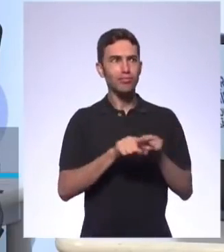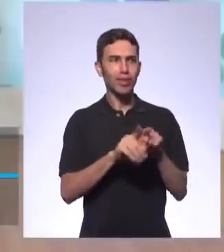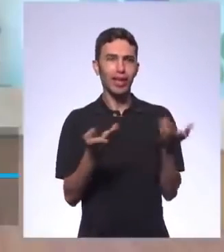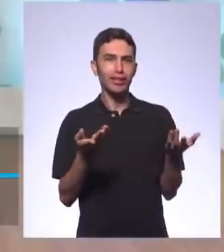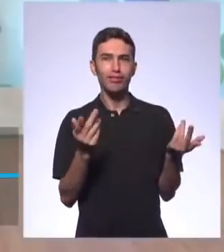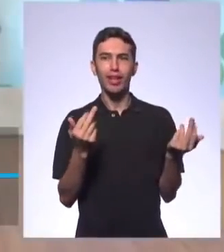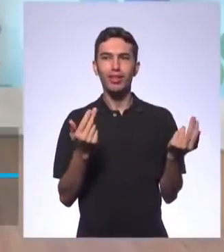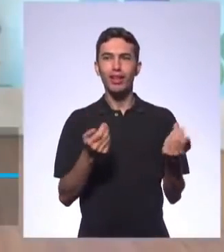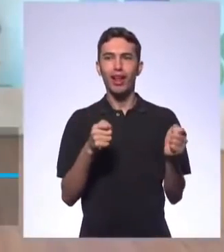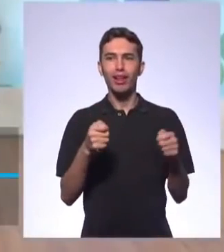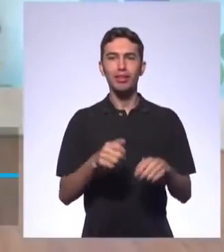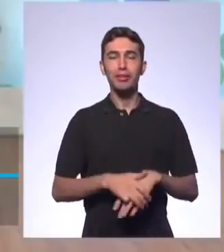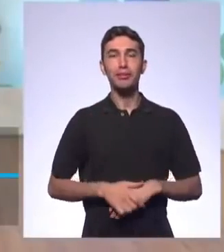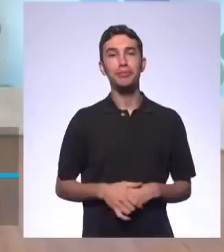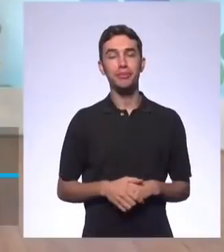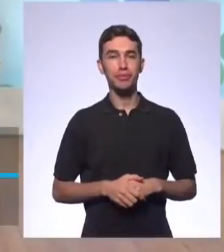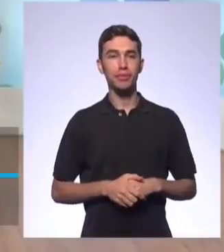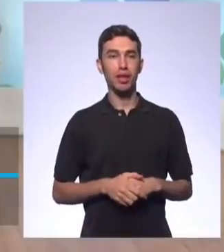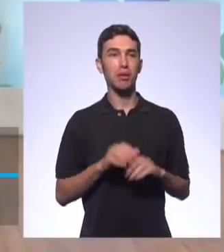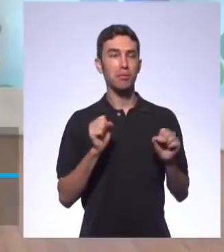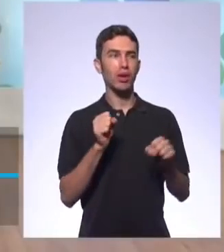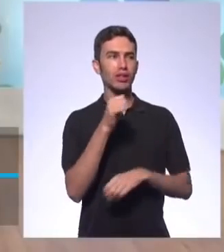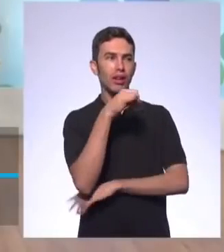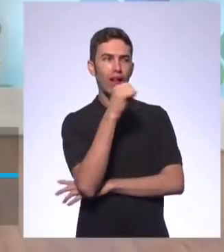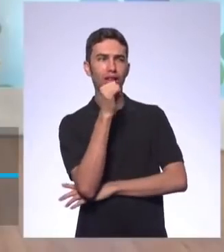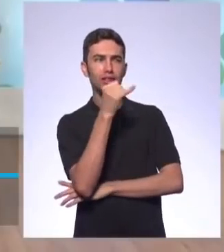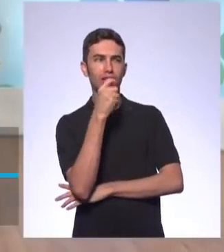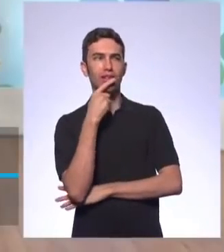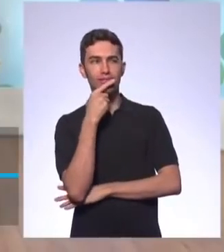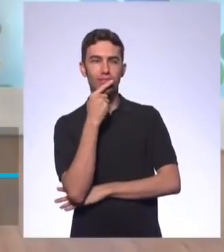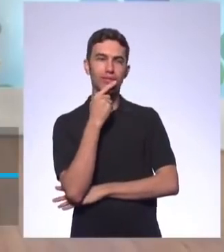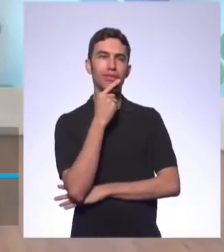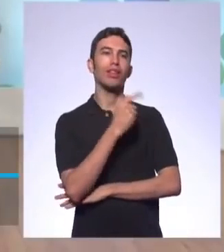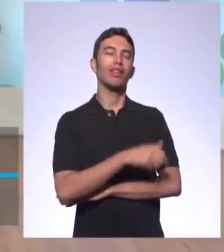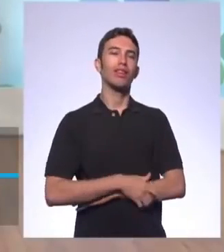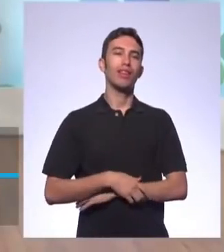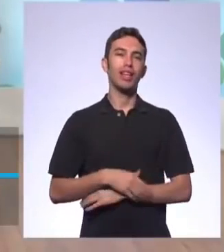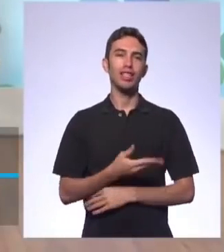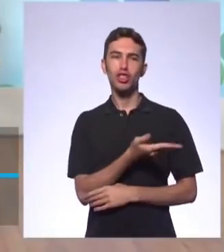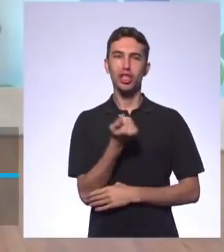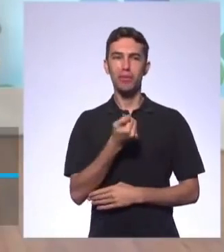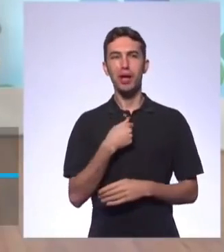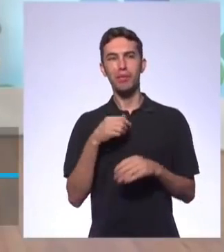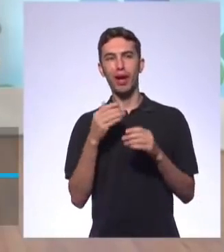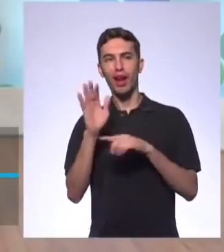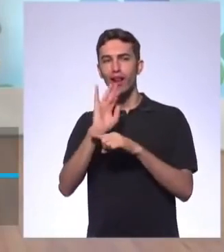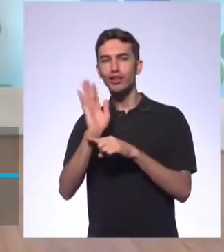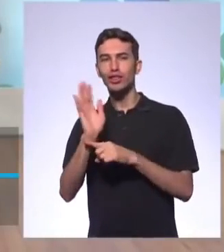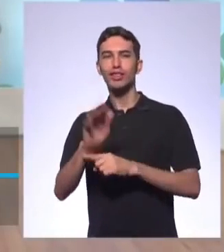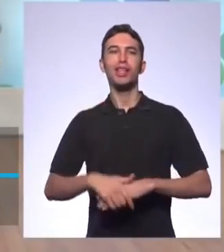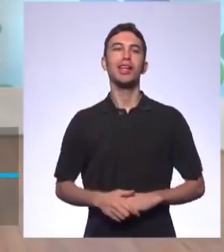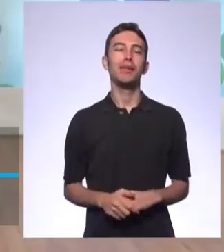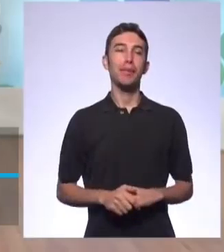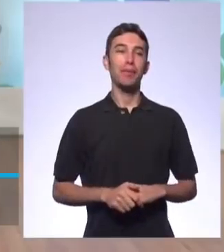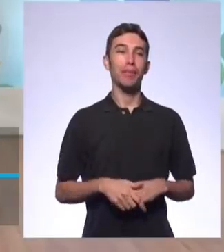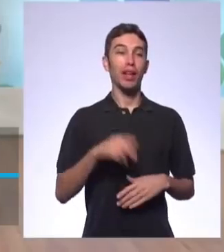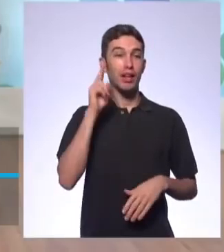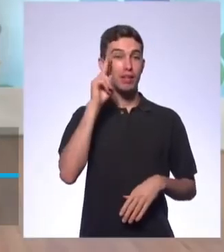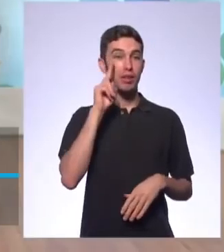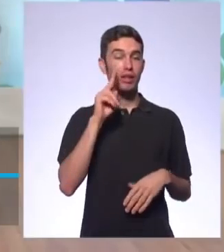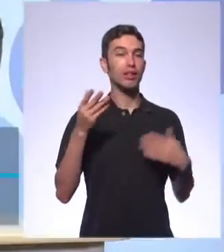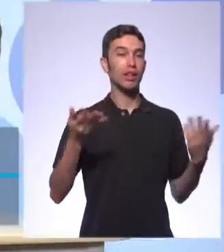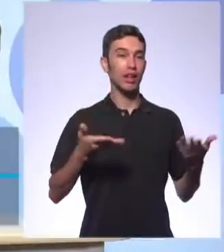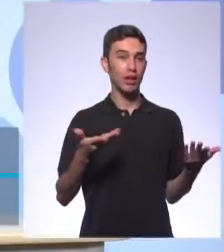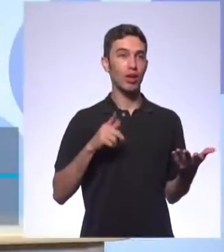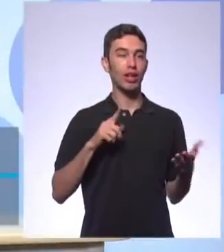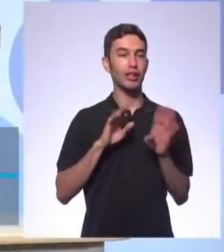ser verdade. Então, ali pode ter sido uma cantada, né? Chamou para ir no cineminha, né? Lembrando que nós estamos aí,